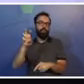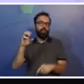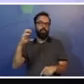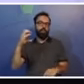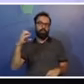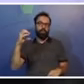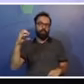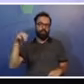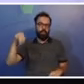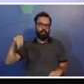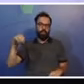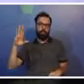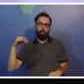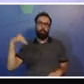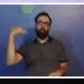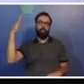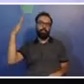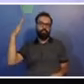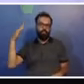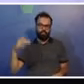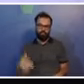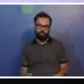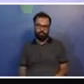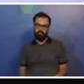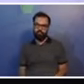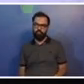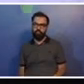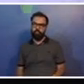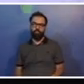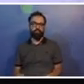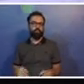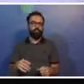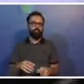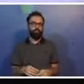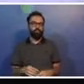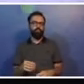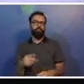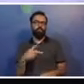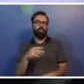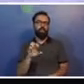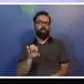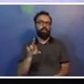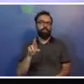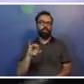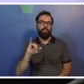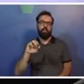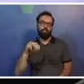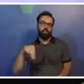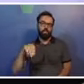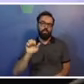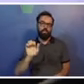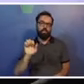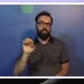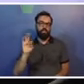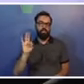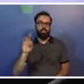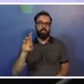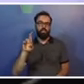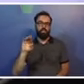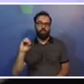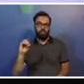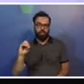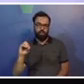Só por essa informação não tem como. O perímetro, o que é perímetro? Quem lembra o que é perímetro?